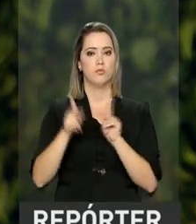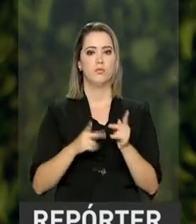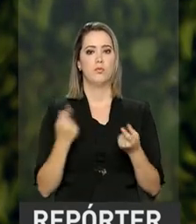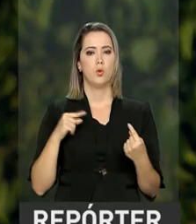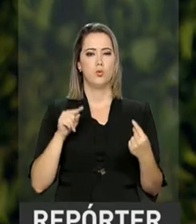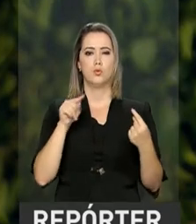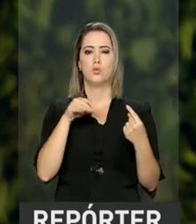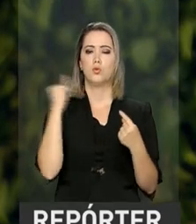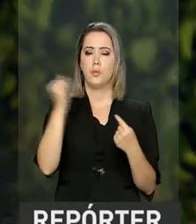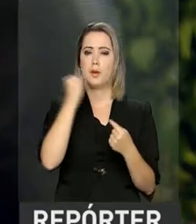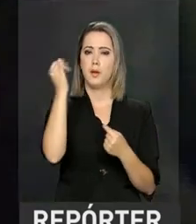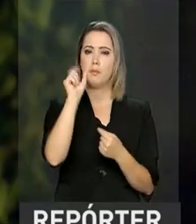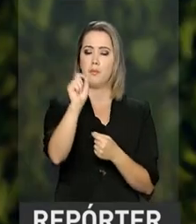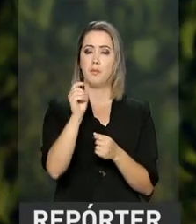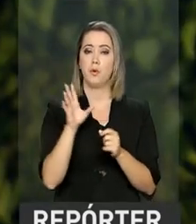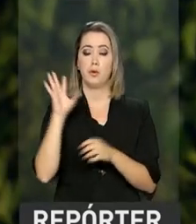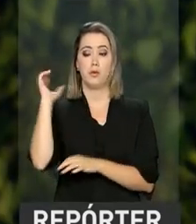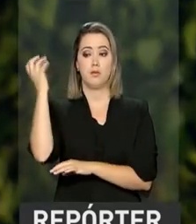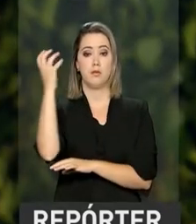centralidade da